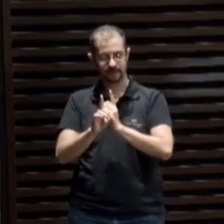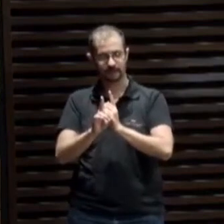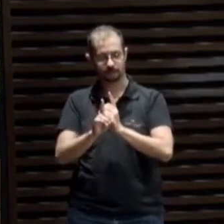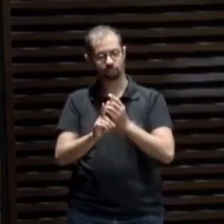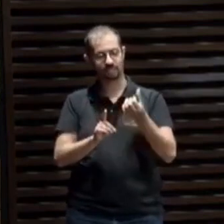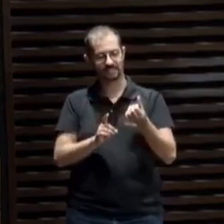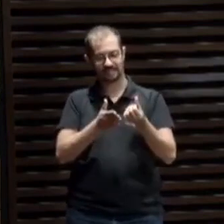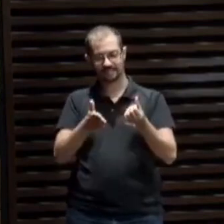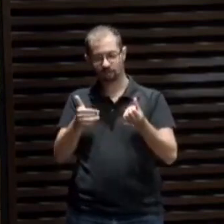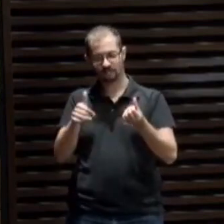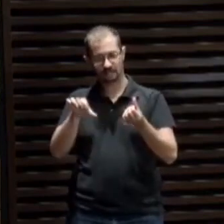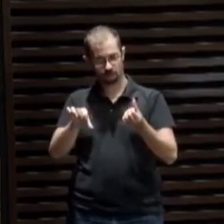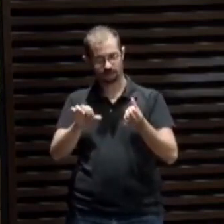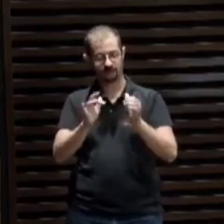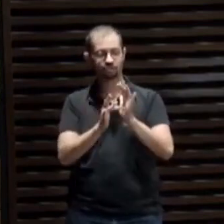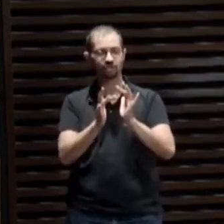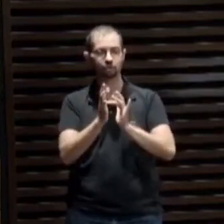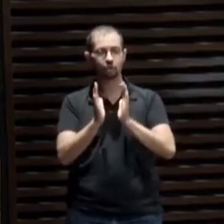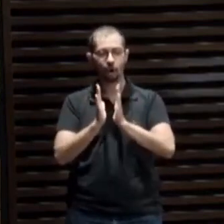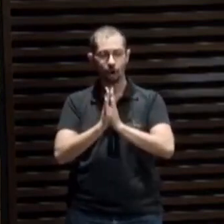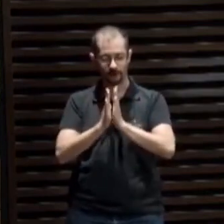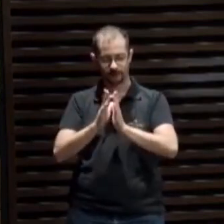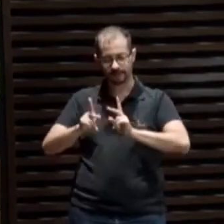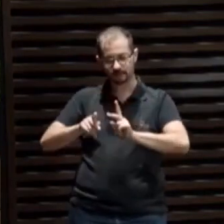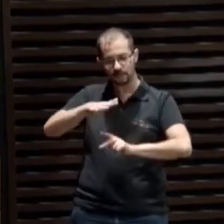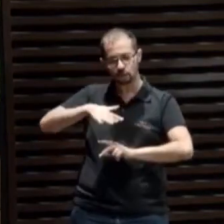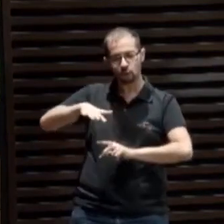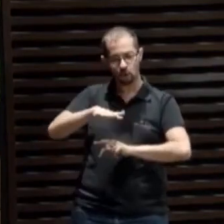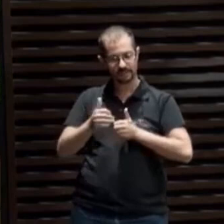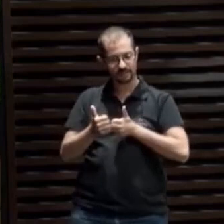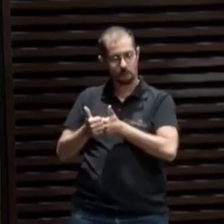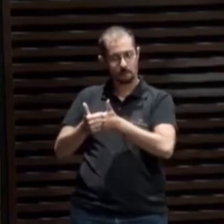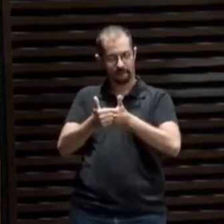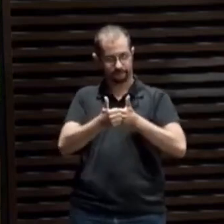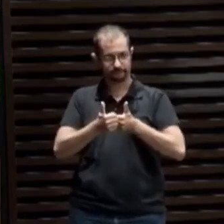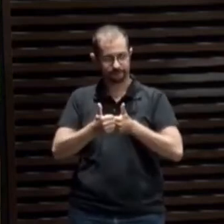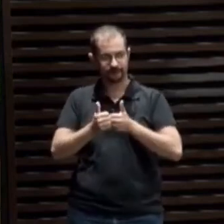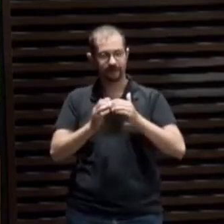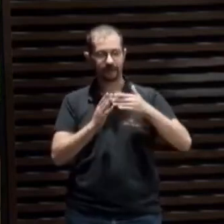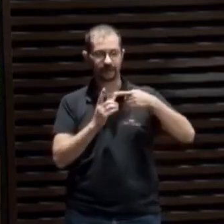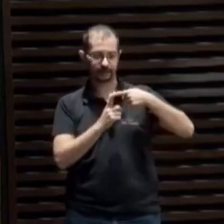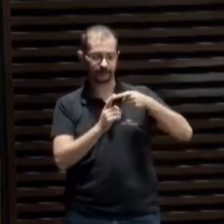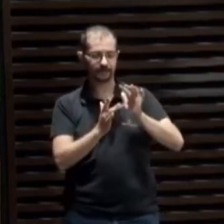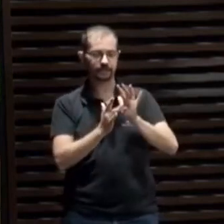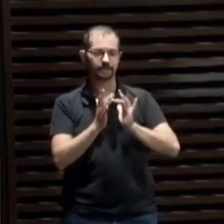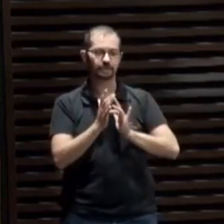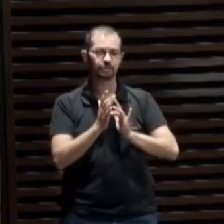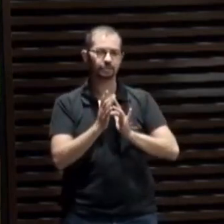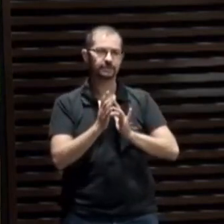igreja ali com ele. A igreja de Jesus,